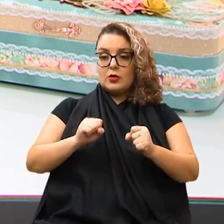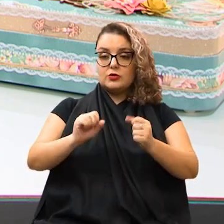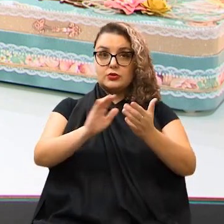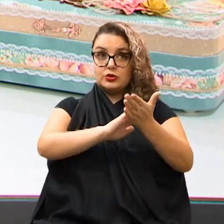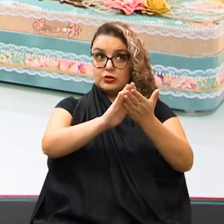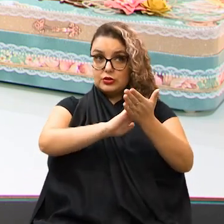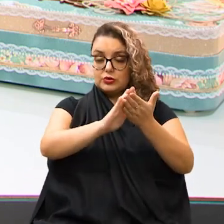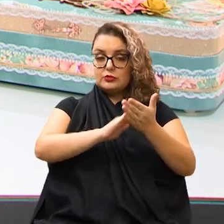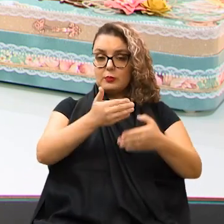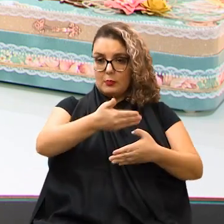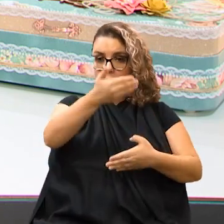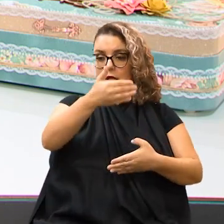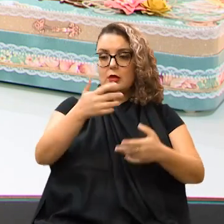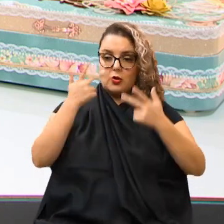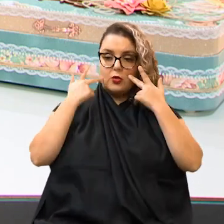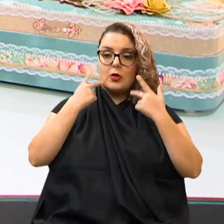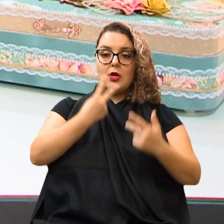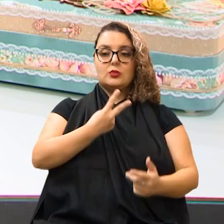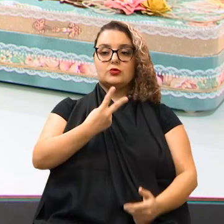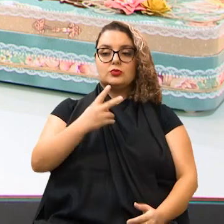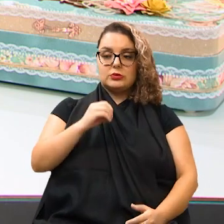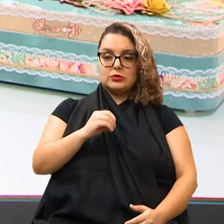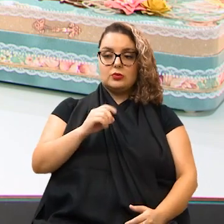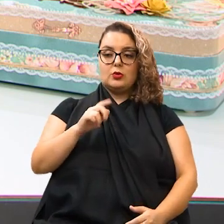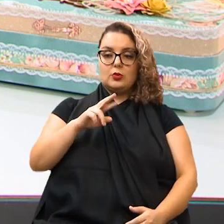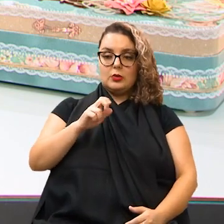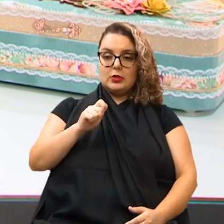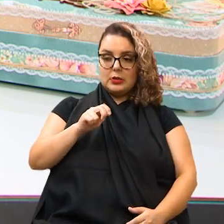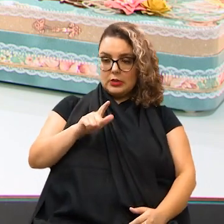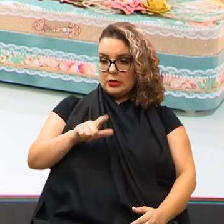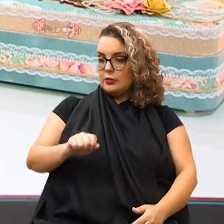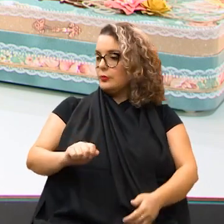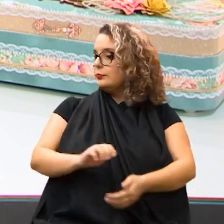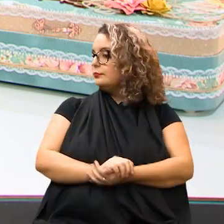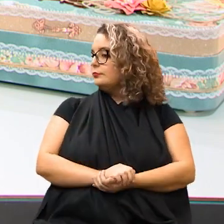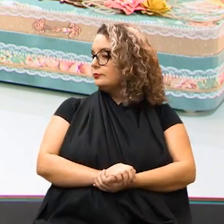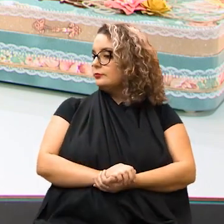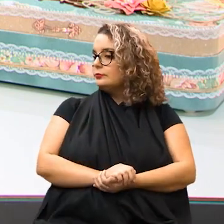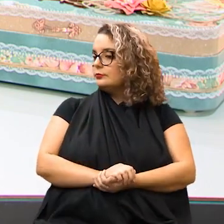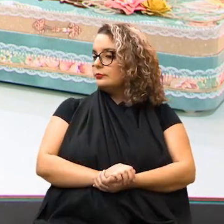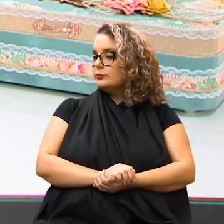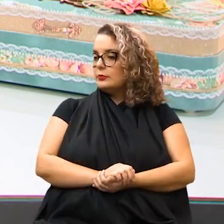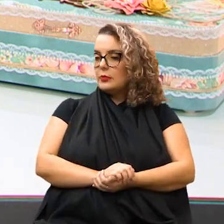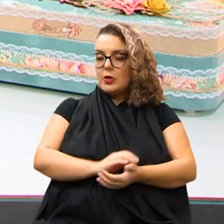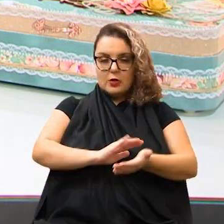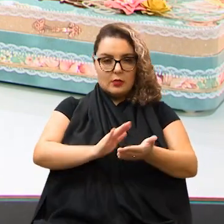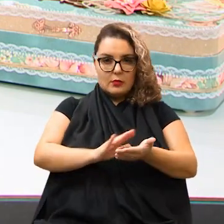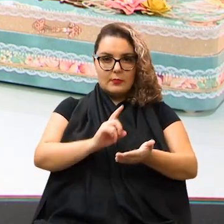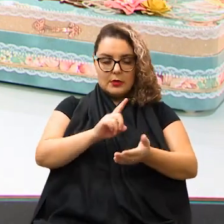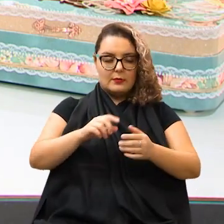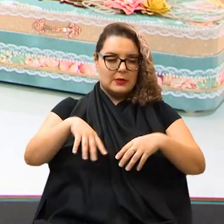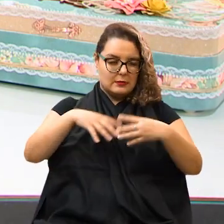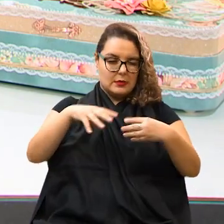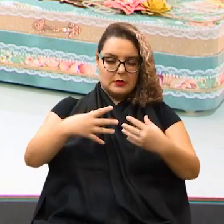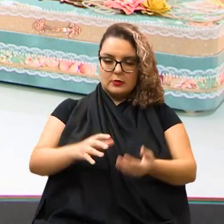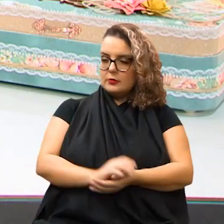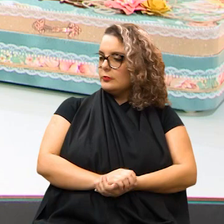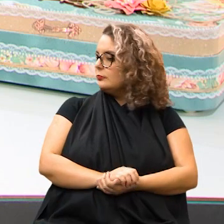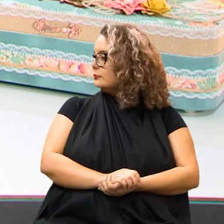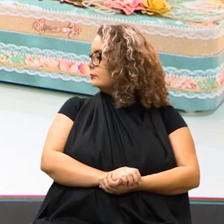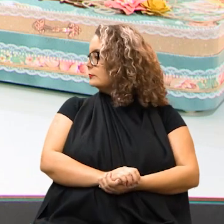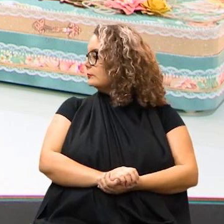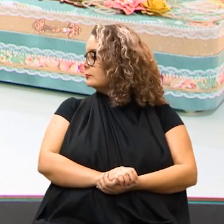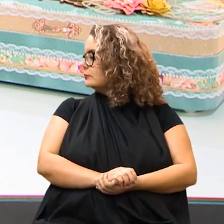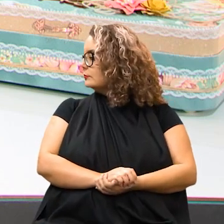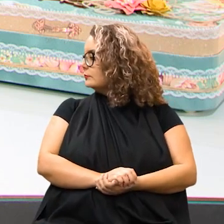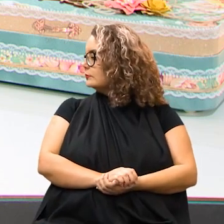de parede mesmo, uma lixa comum. Mas é 220, o grão dela é 220, tá? Que é bem fininha. Eu vou lixar aqui só pra não fazer muita bagunça aqui, onde